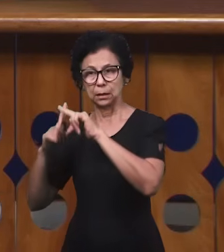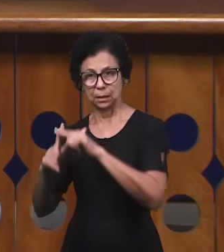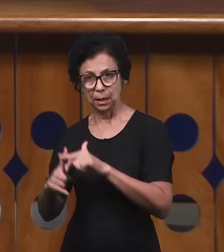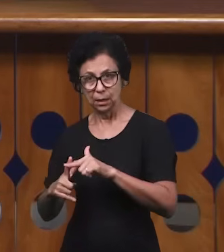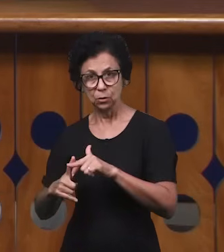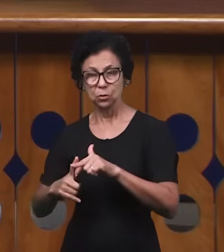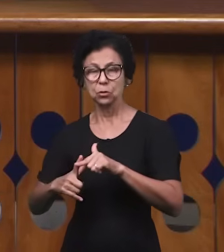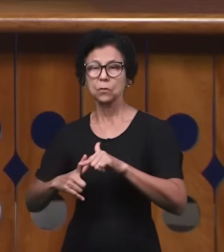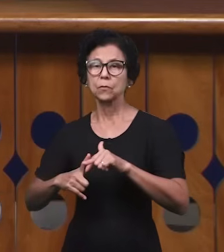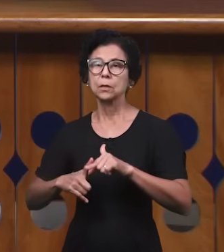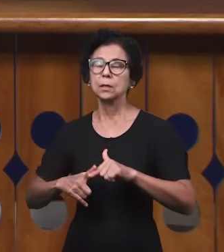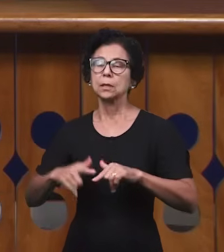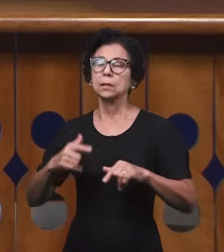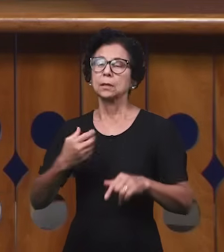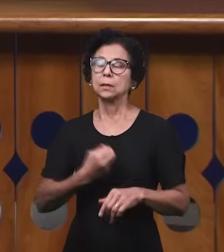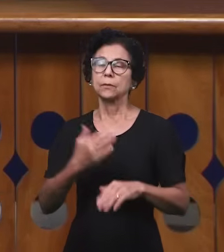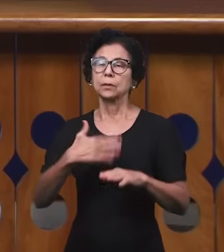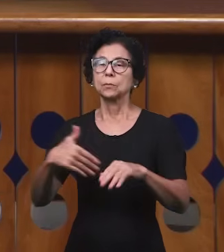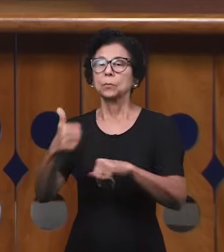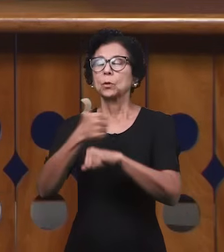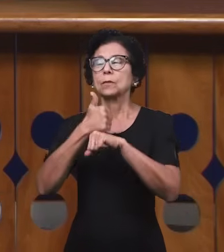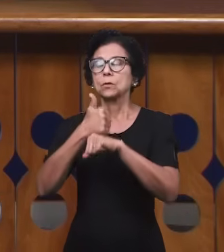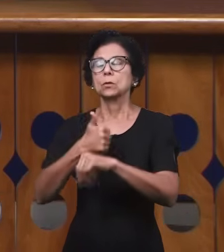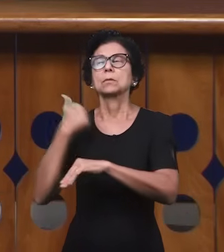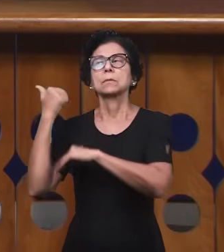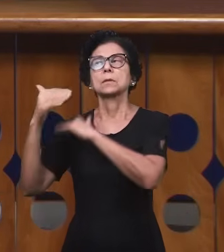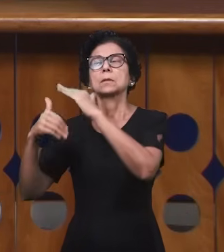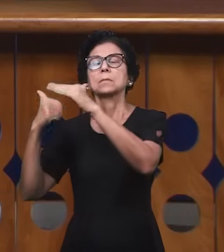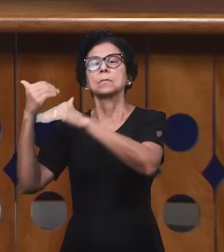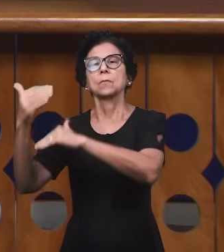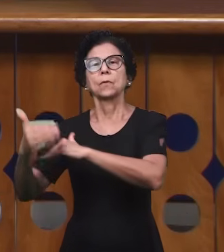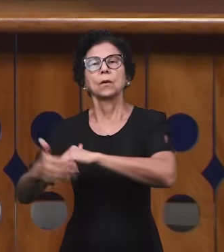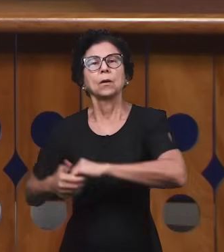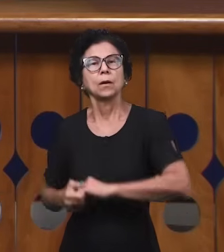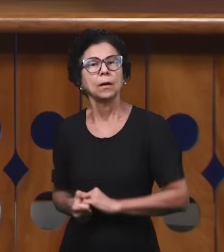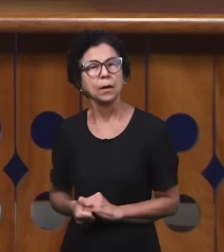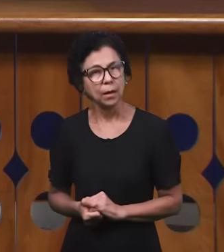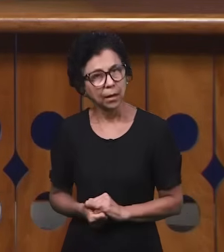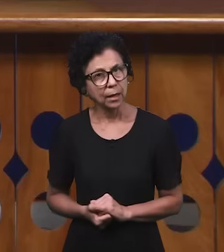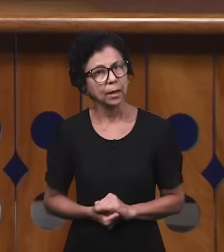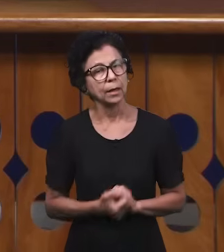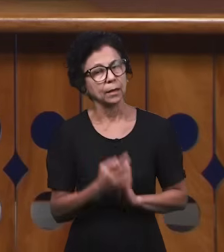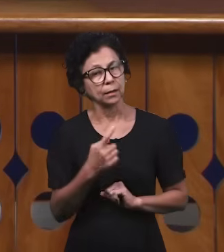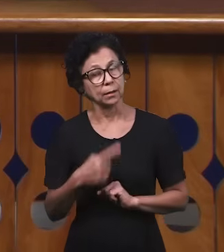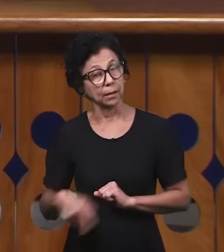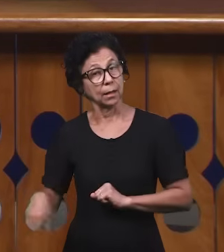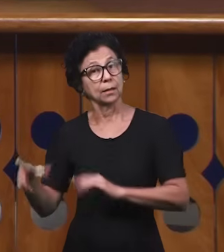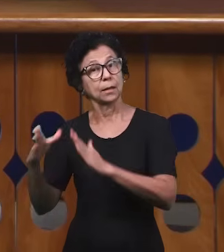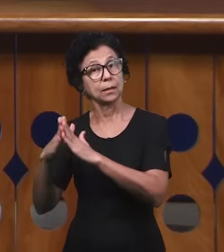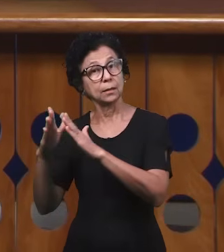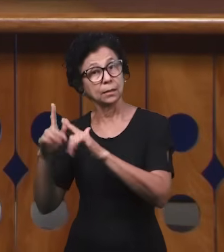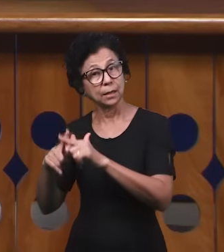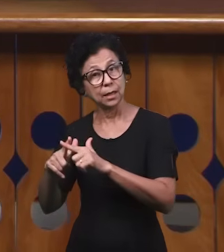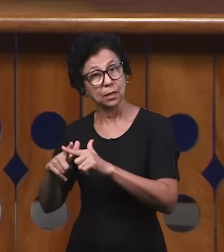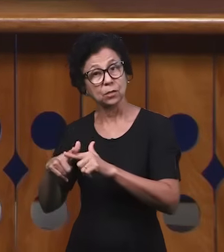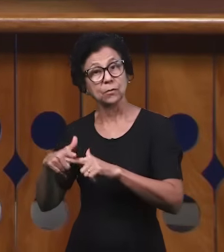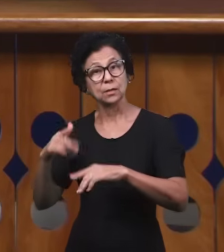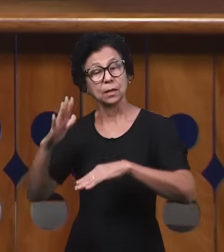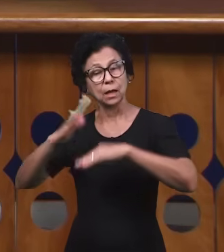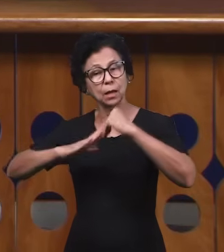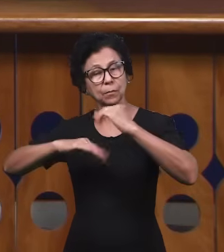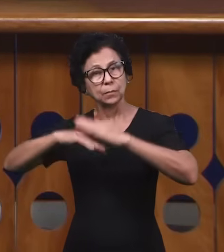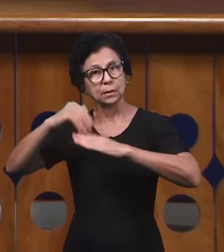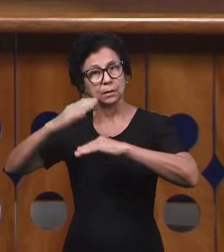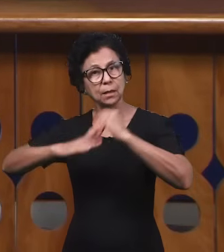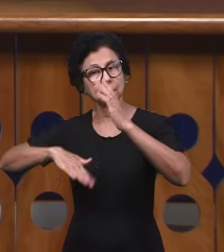poderoso. Na igreja, você desenvolve habilidades que o mercado valoriza. Porque o mercado hoje,